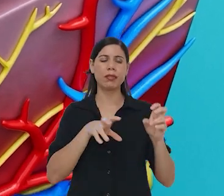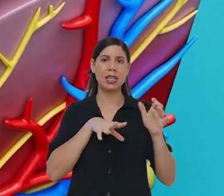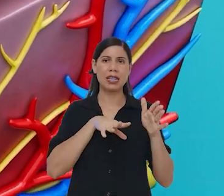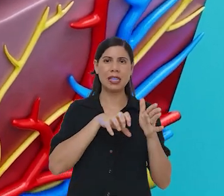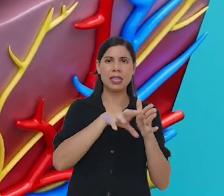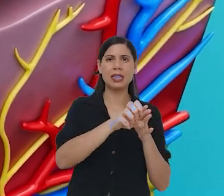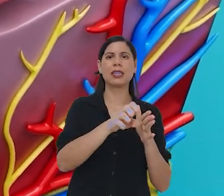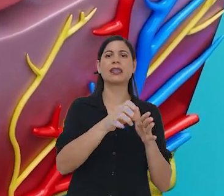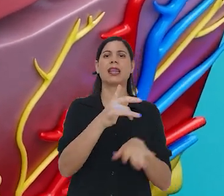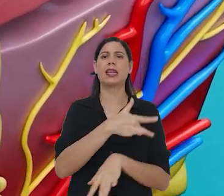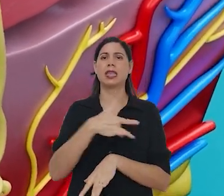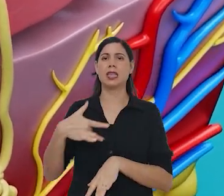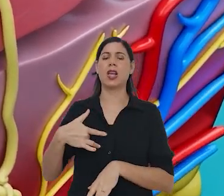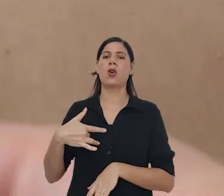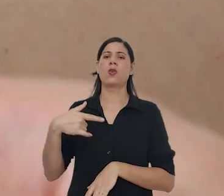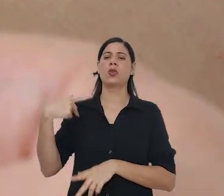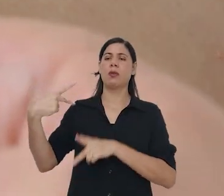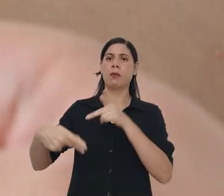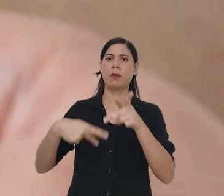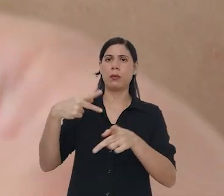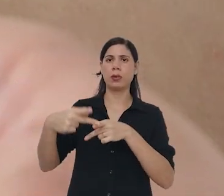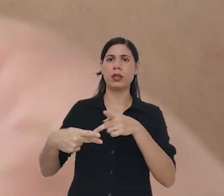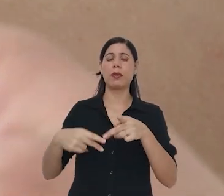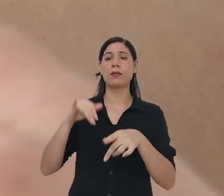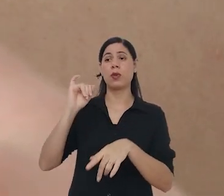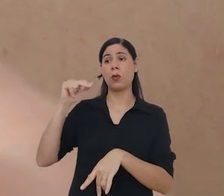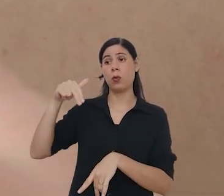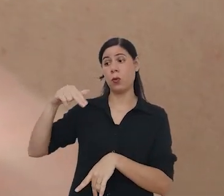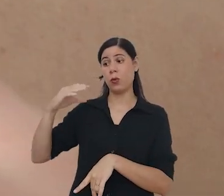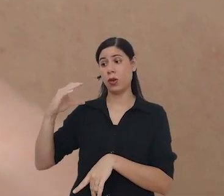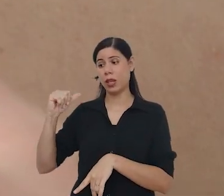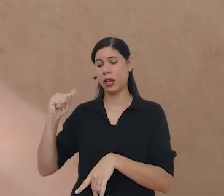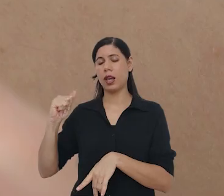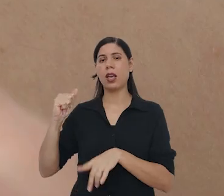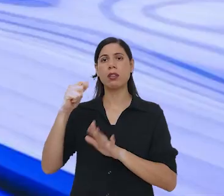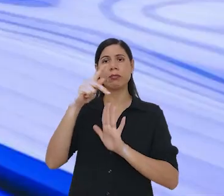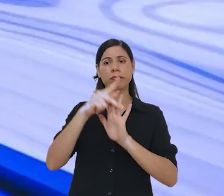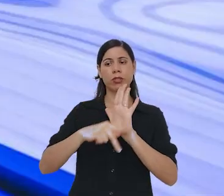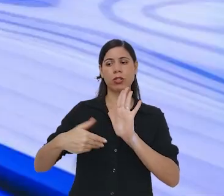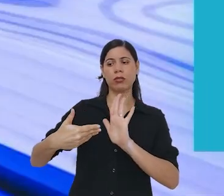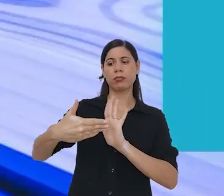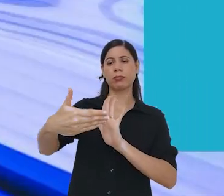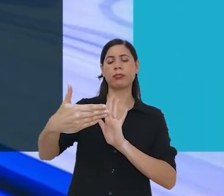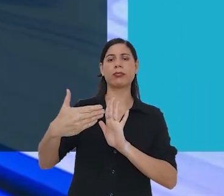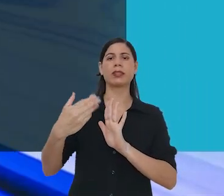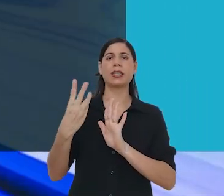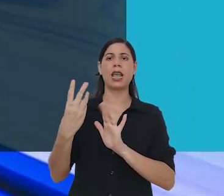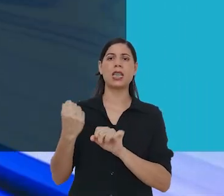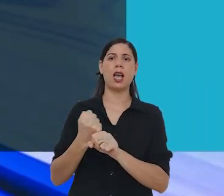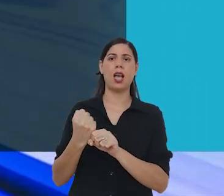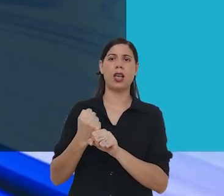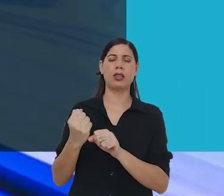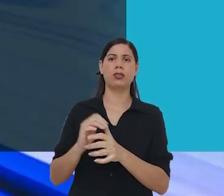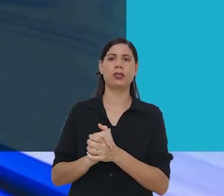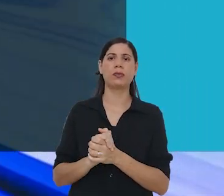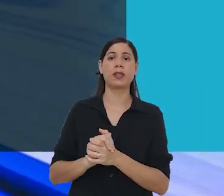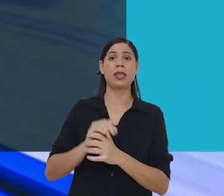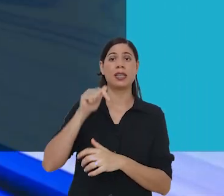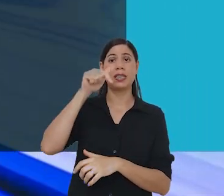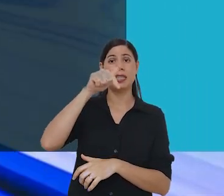ao câncer e à saúde pública, o Instituto Nacional do Câncer, o INCA, tem uma projeção para os próximos 3